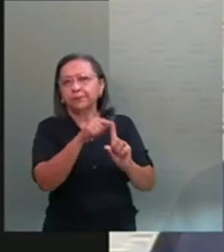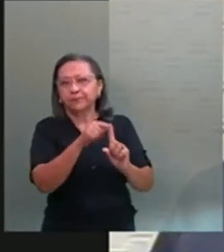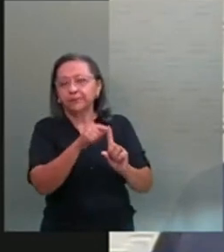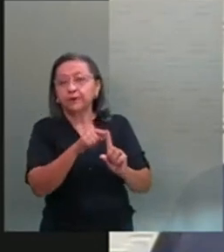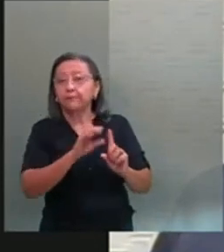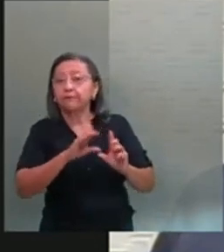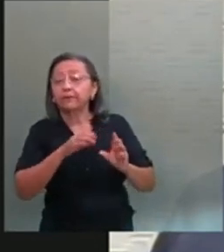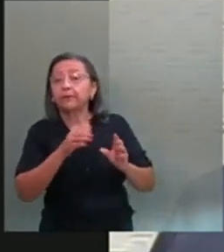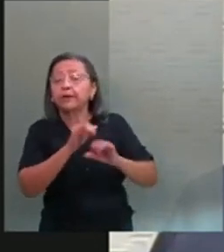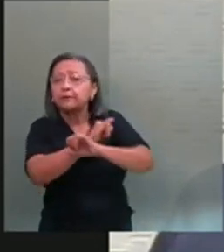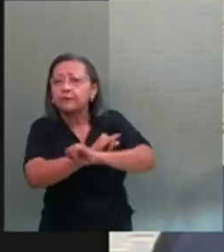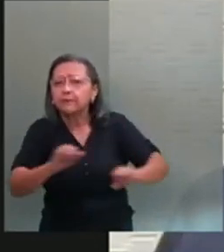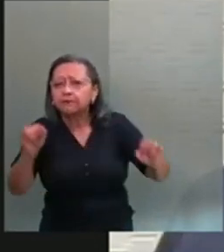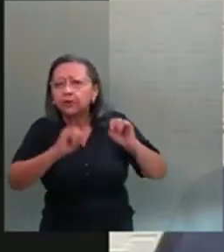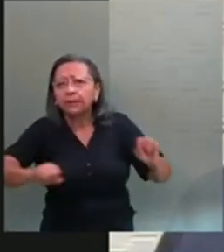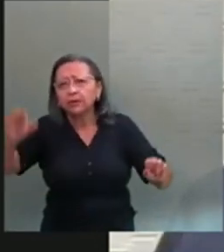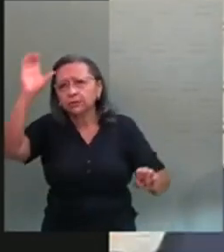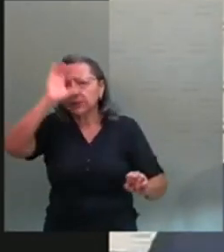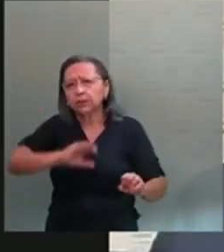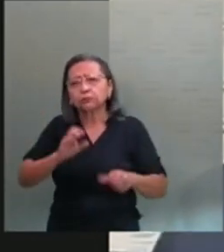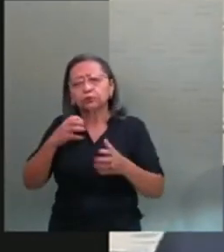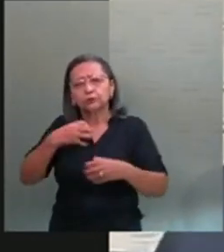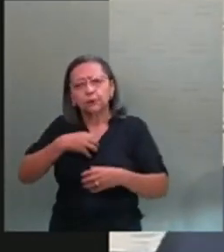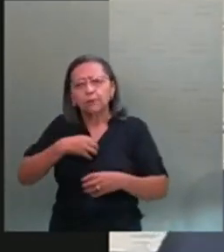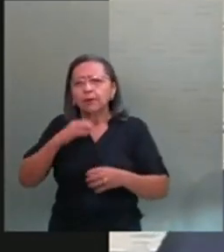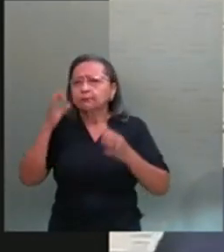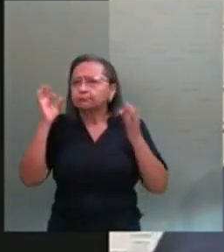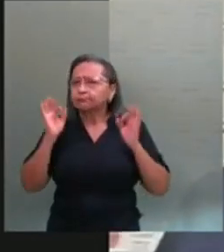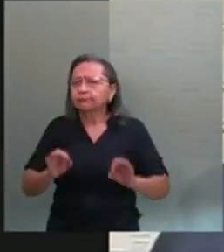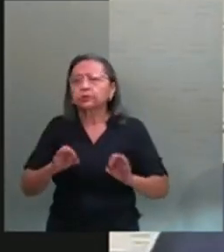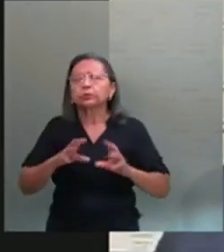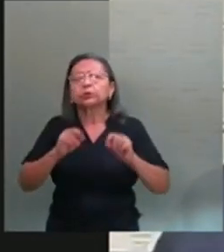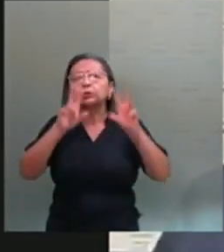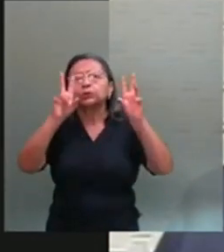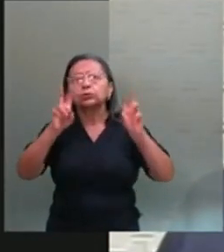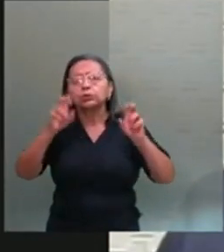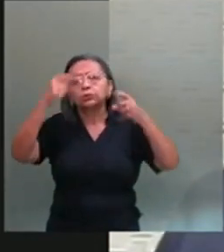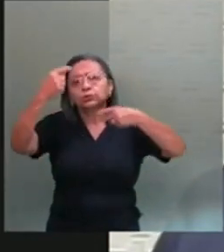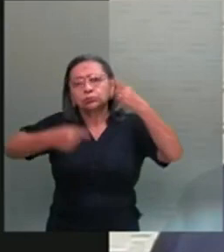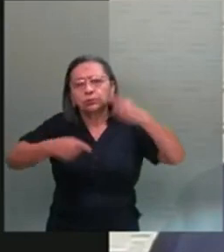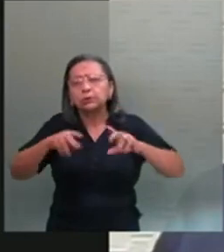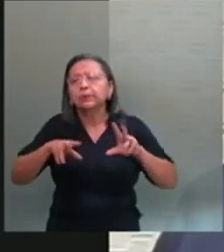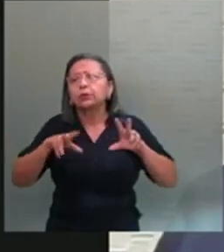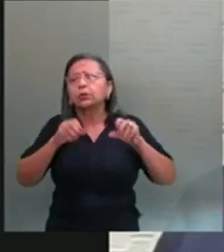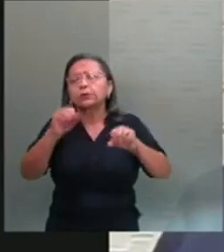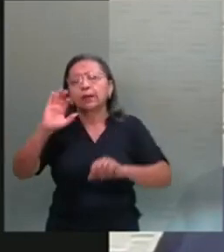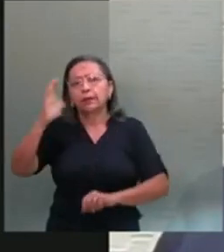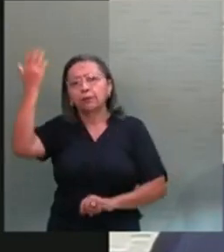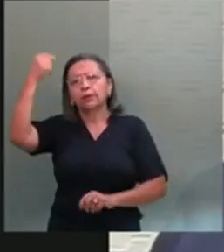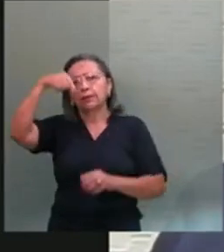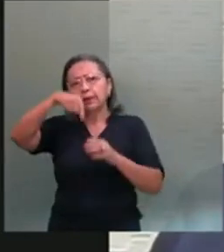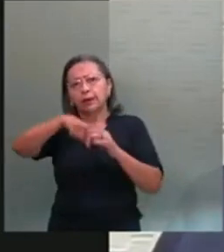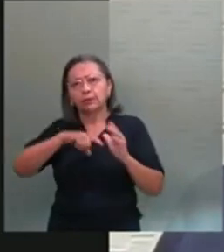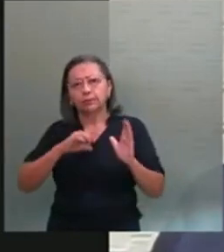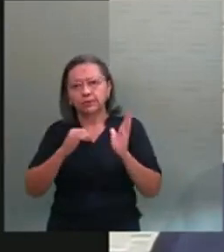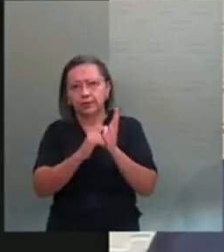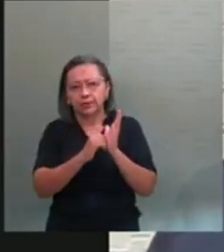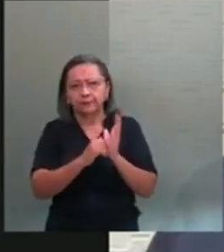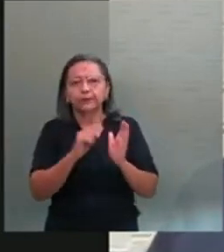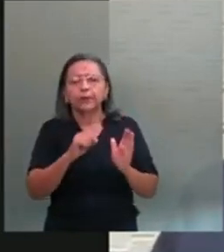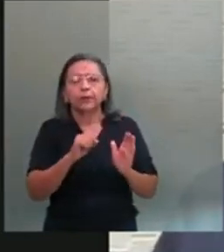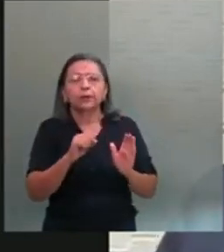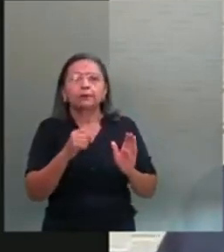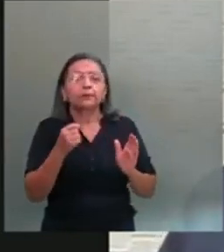Informar o cidadão de maneira aprofundada e precisa sobre todos os debates e todas as decisões que ocorrem no Senado. E que, afinal,